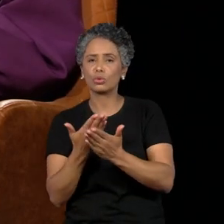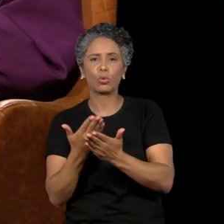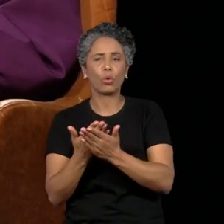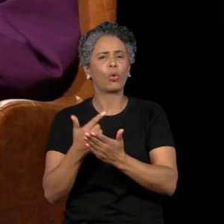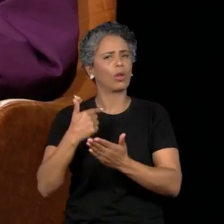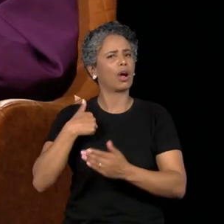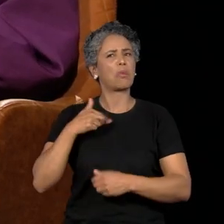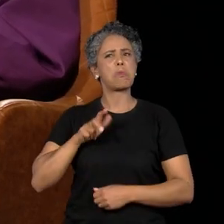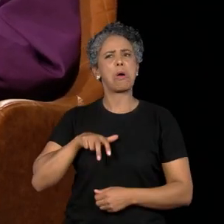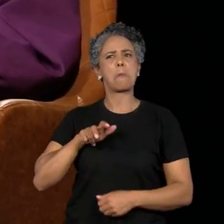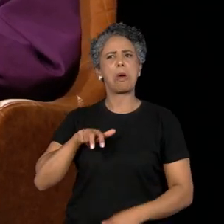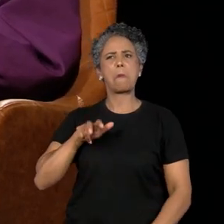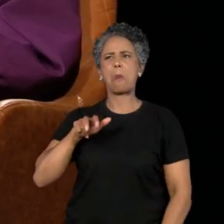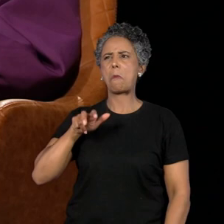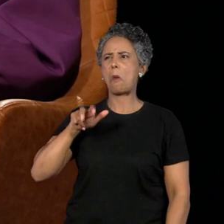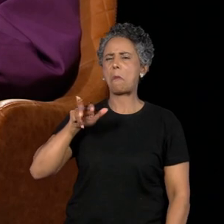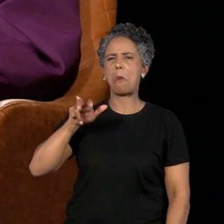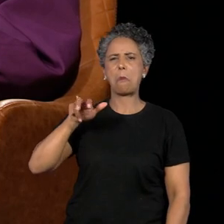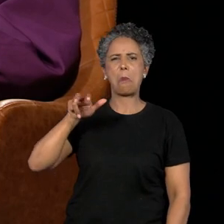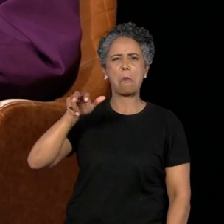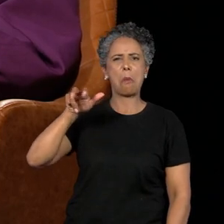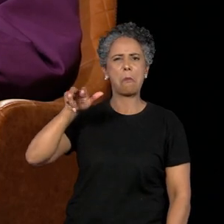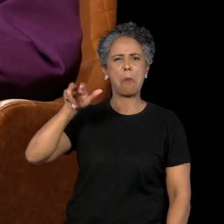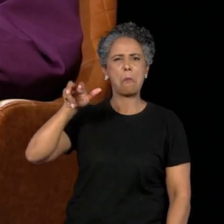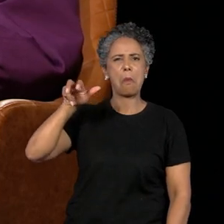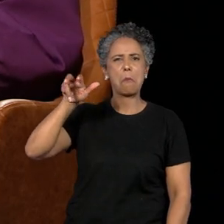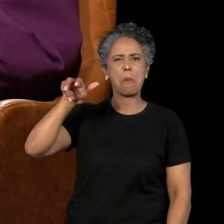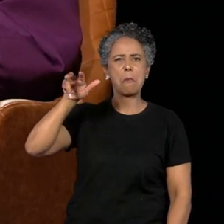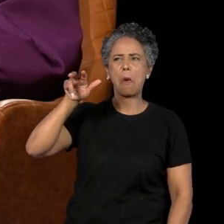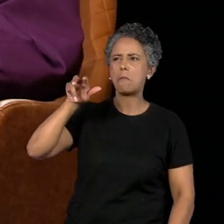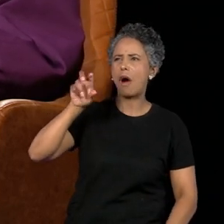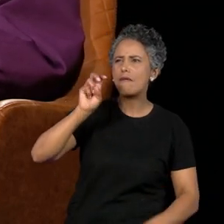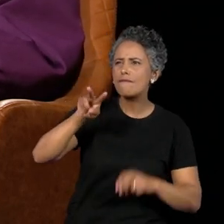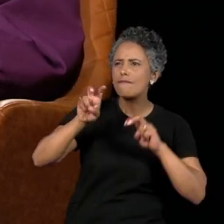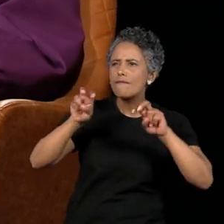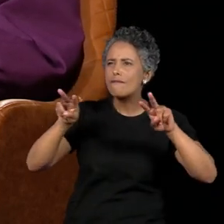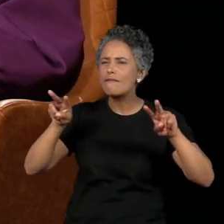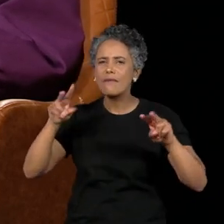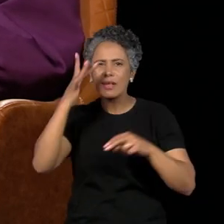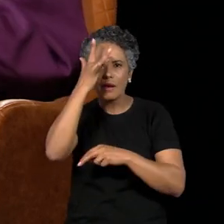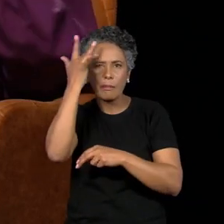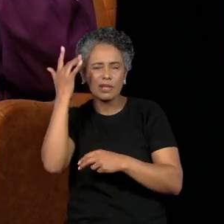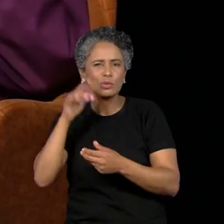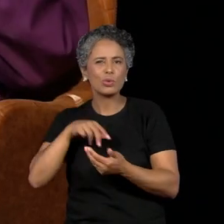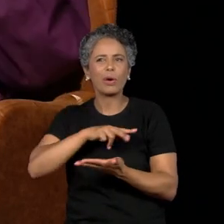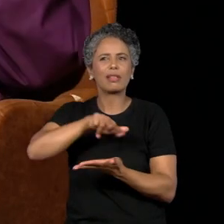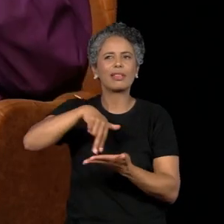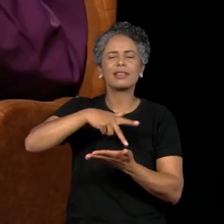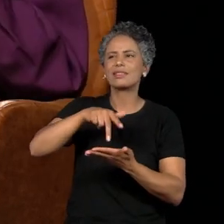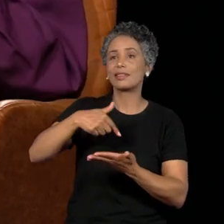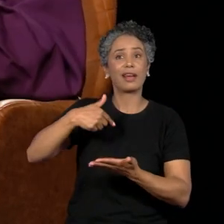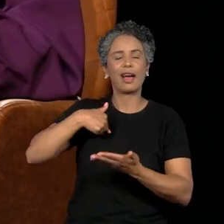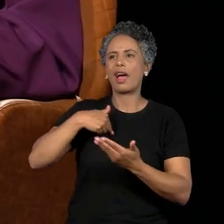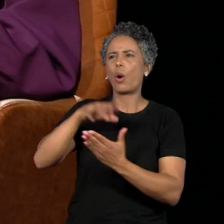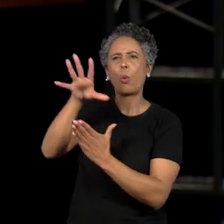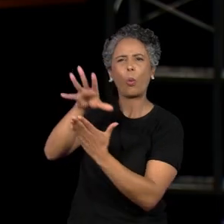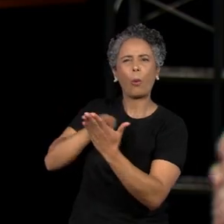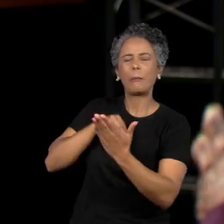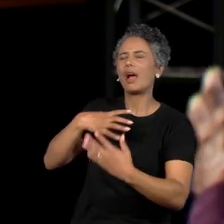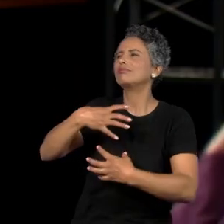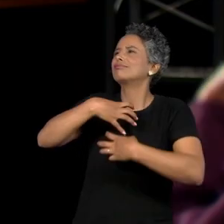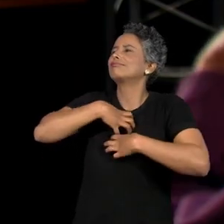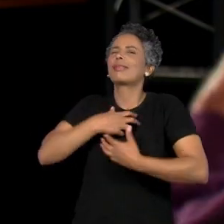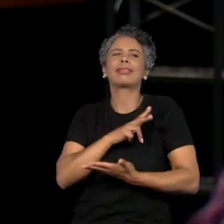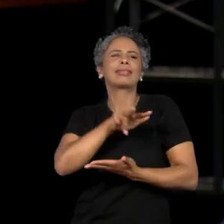os morros que tem lá em Belo Horizonte e gostava de dançar gostava de sentir o vento no meu corpo,